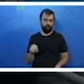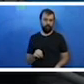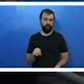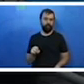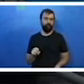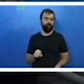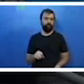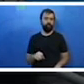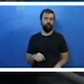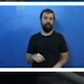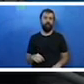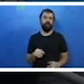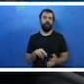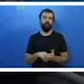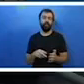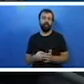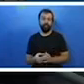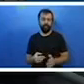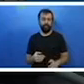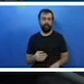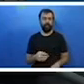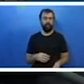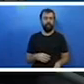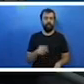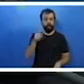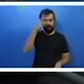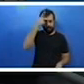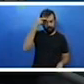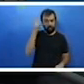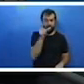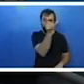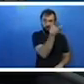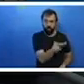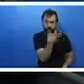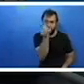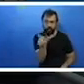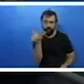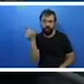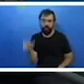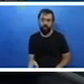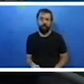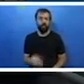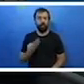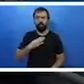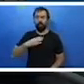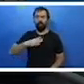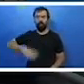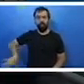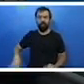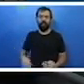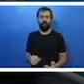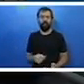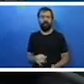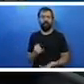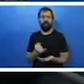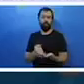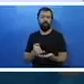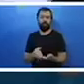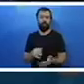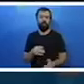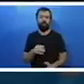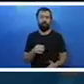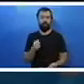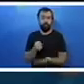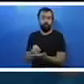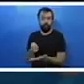inconfidência. Inconfidente, ele quer dizer trair a coroa, trair o rei. Vamos ver com calma o que quer dizer. Esses